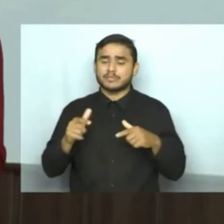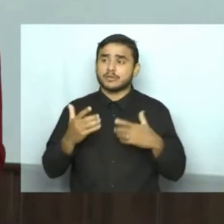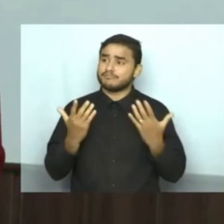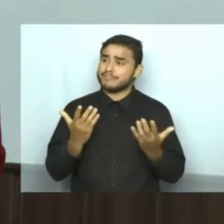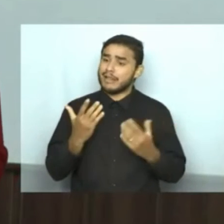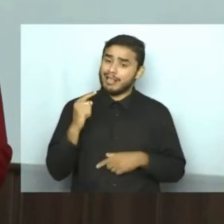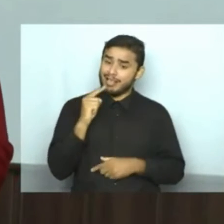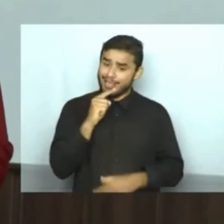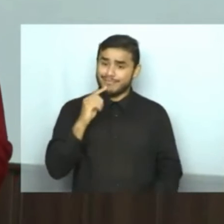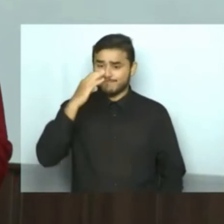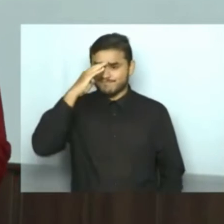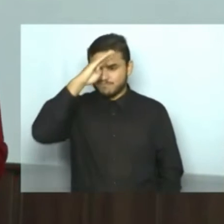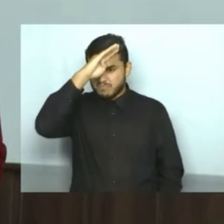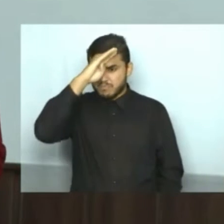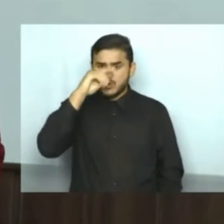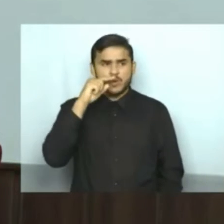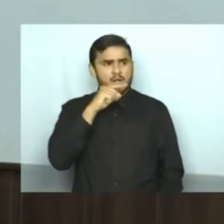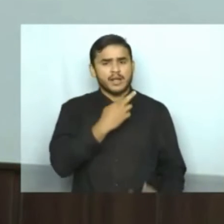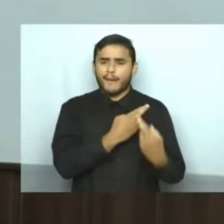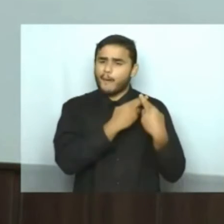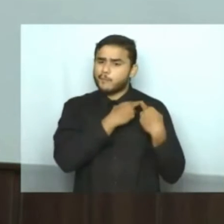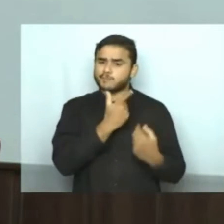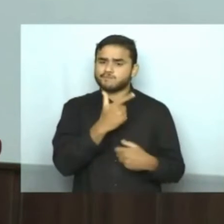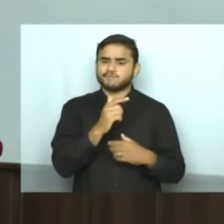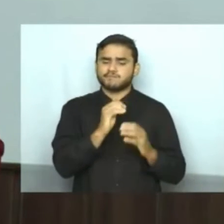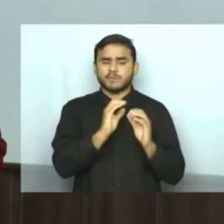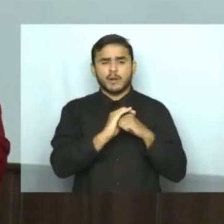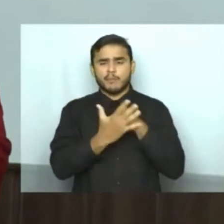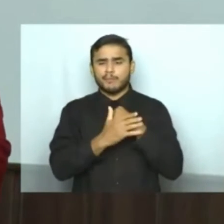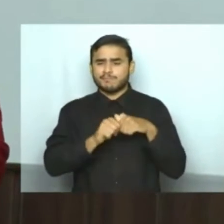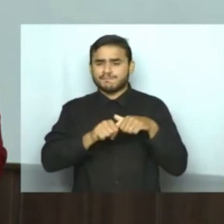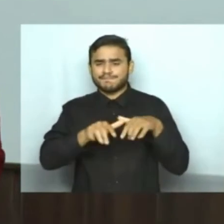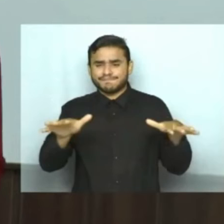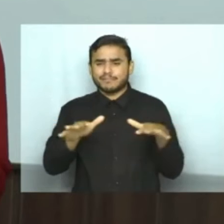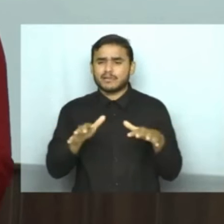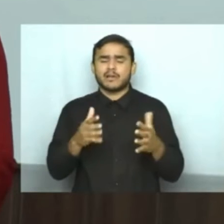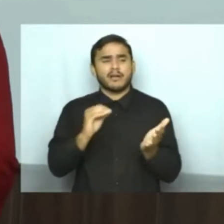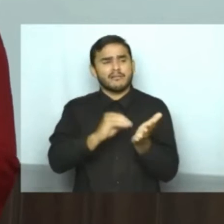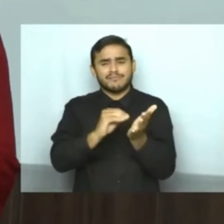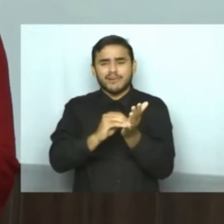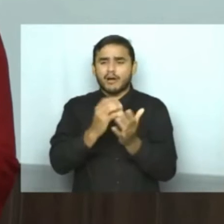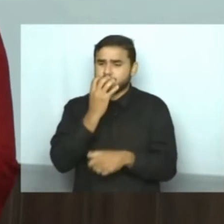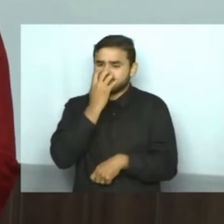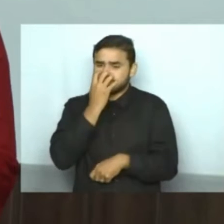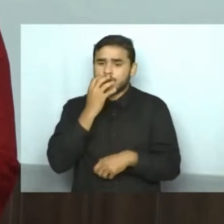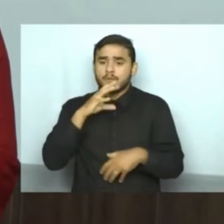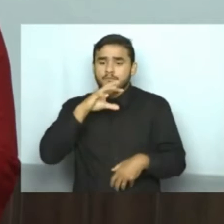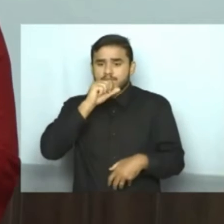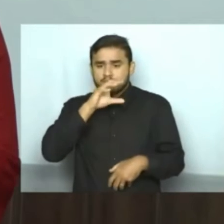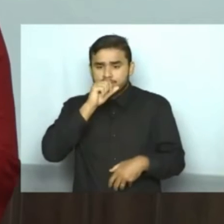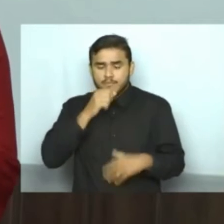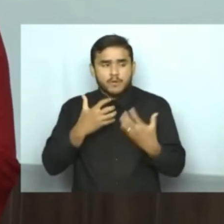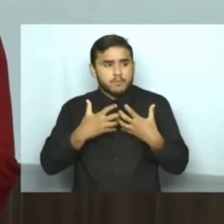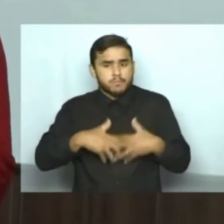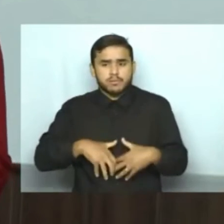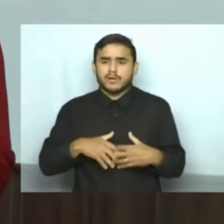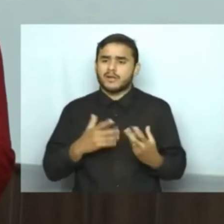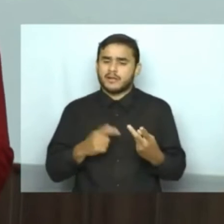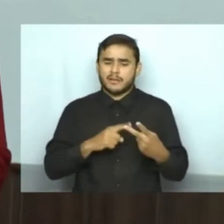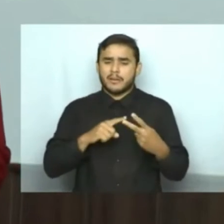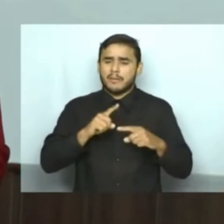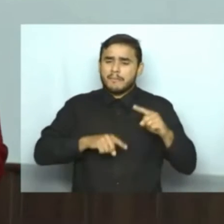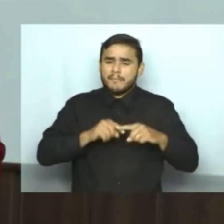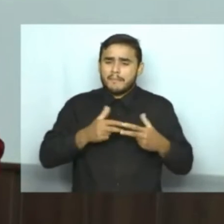pandemia, que se negou a comprar vacina em tempo hábil, que deixou faltar oxigênio, que deixou faltar kit de intubação, que